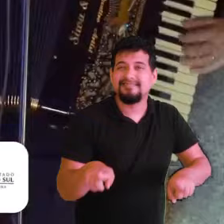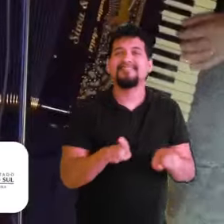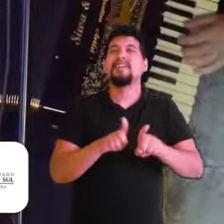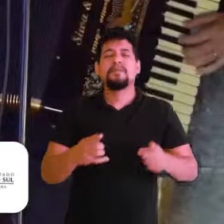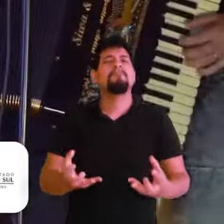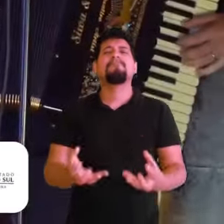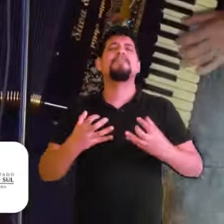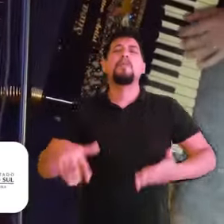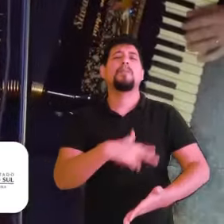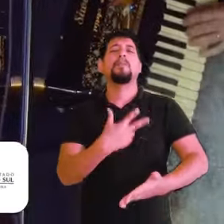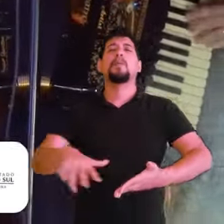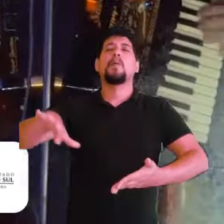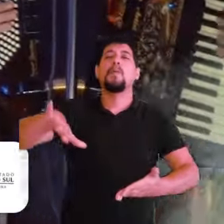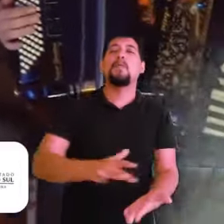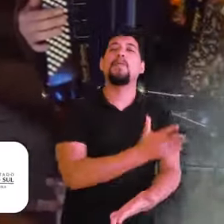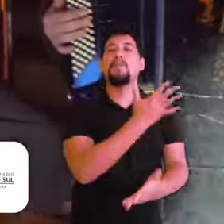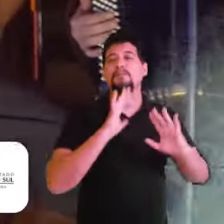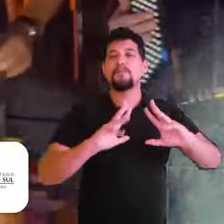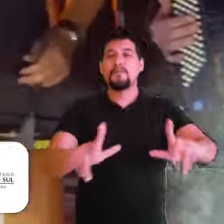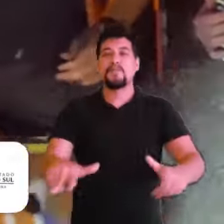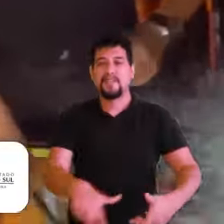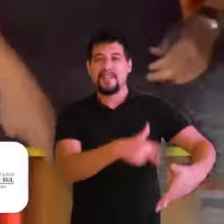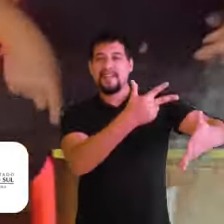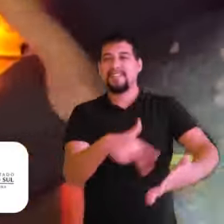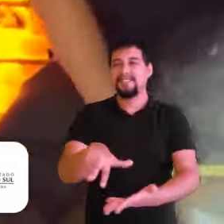todo mundo sai dançar.